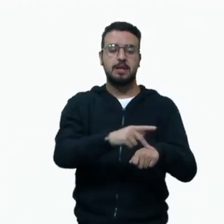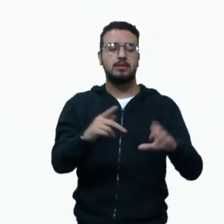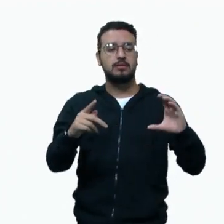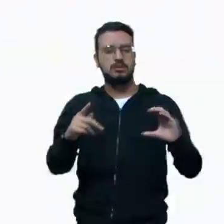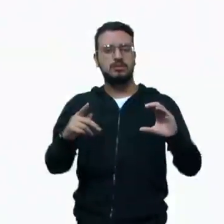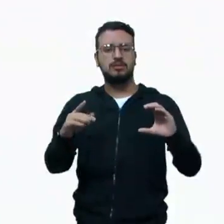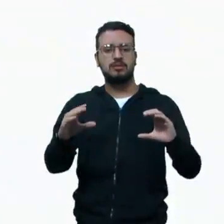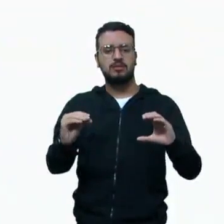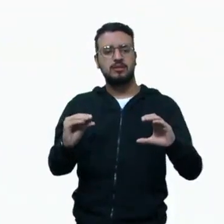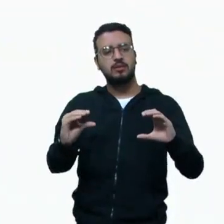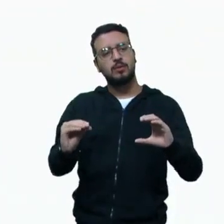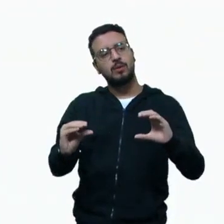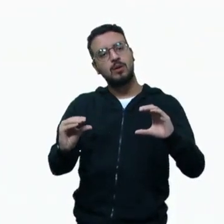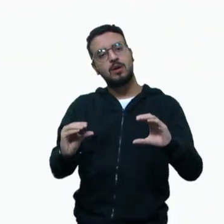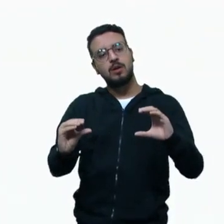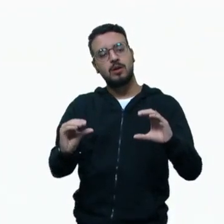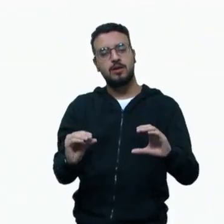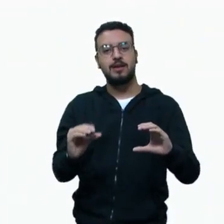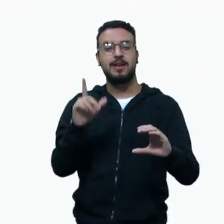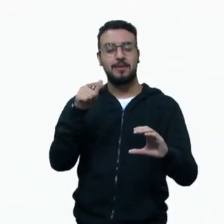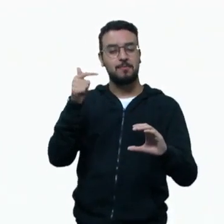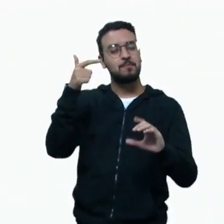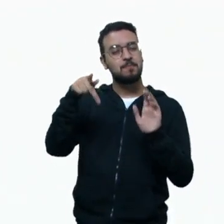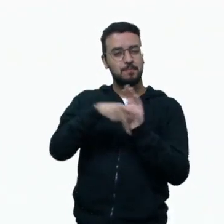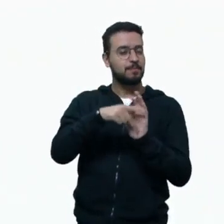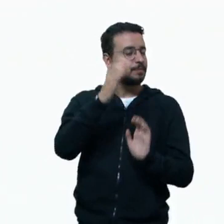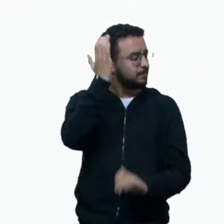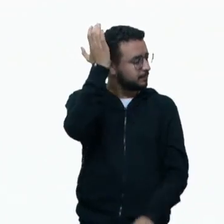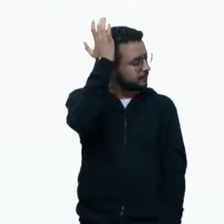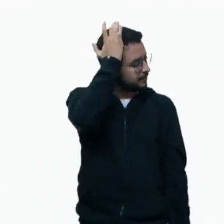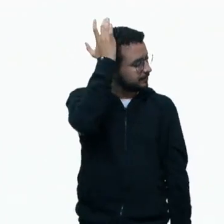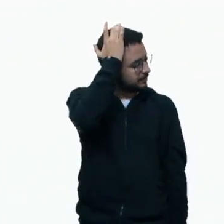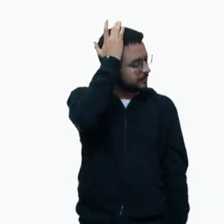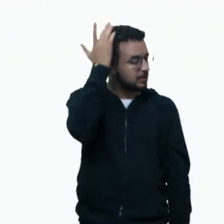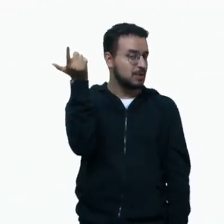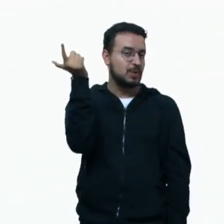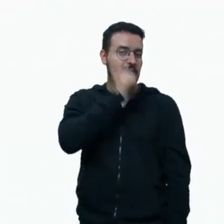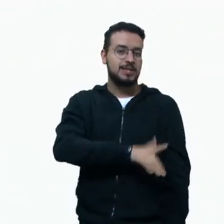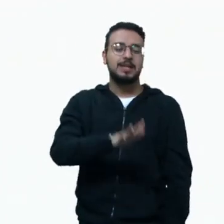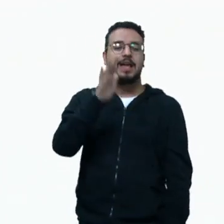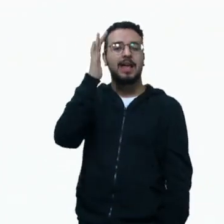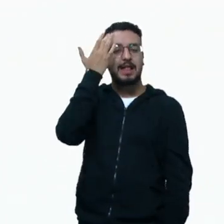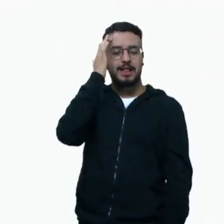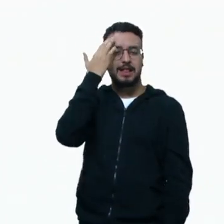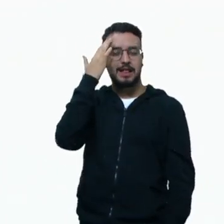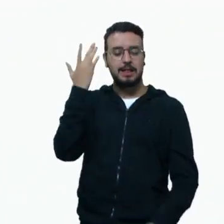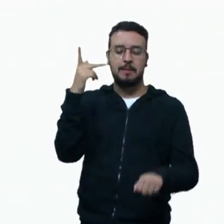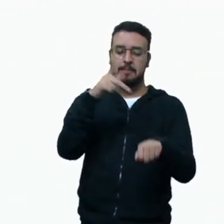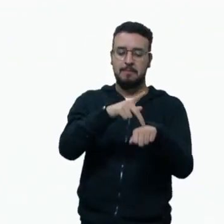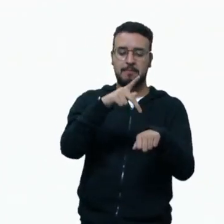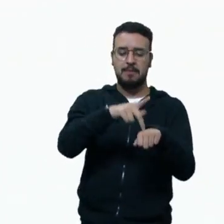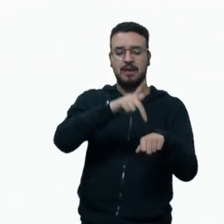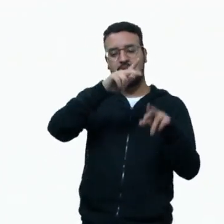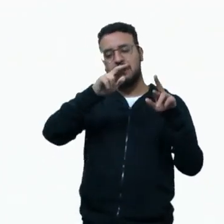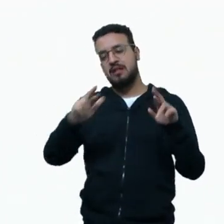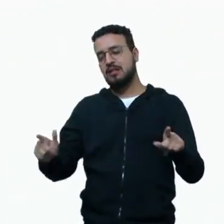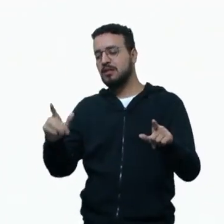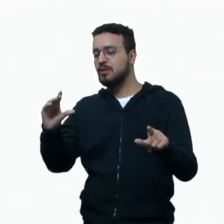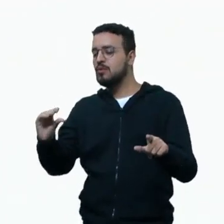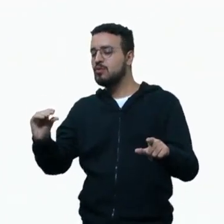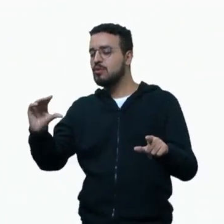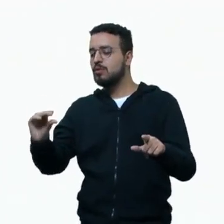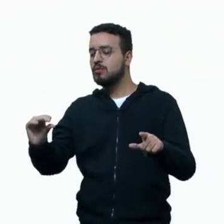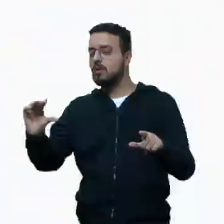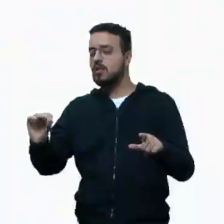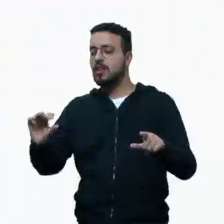lobo parietal que está te auxiliando a perceber que a pedra é bem diferente do algodão, tá? Isso